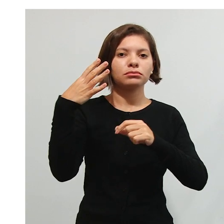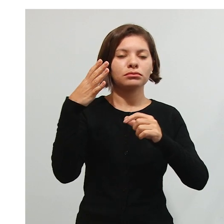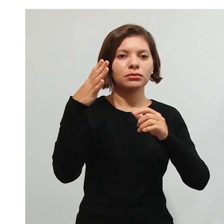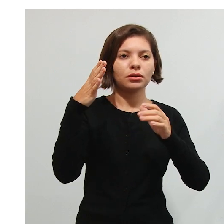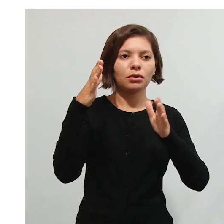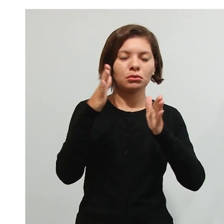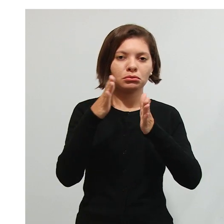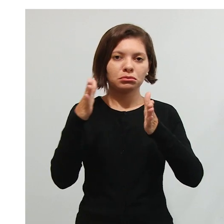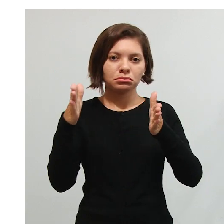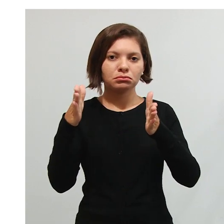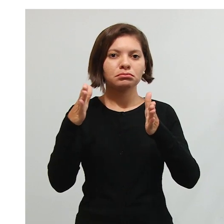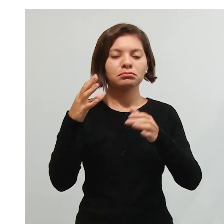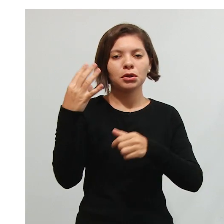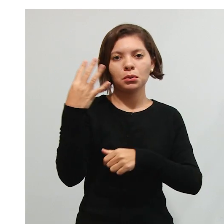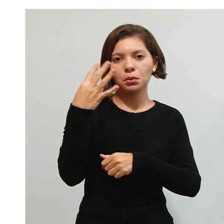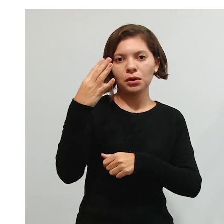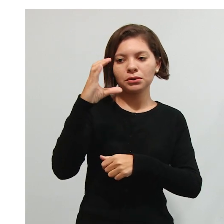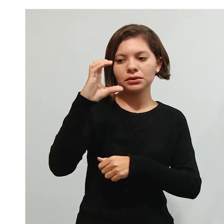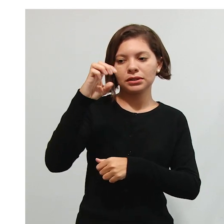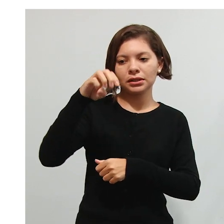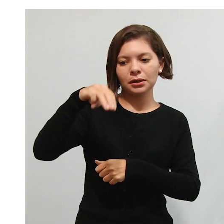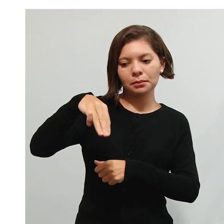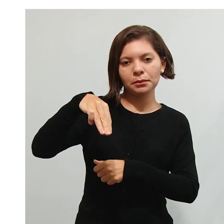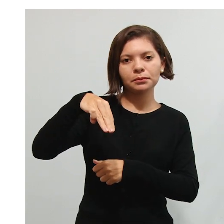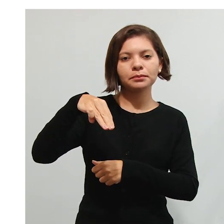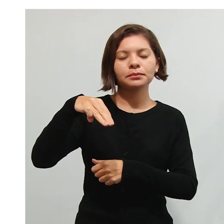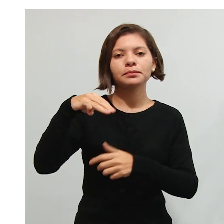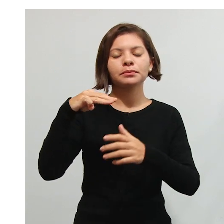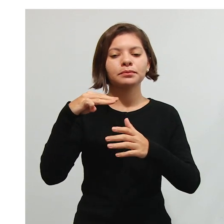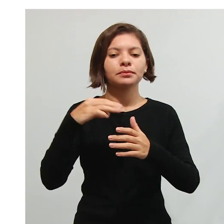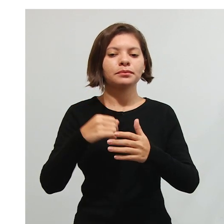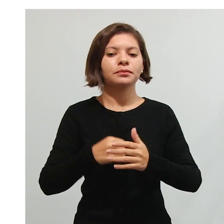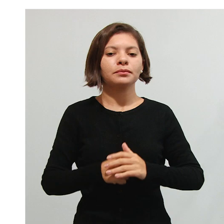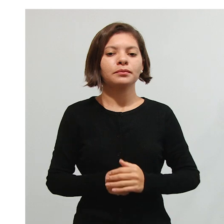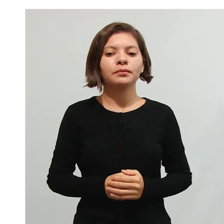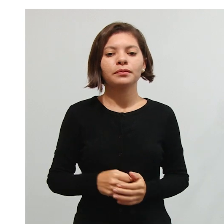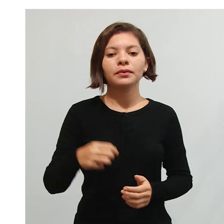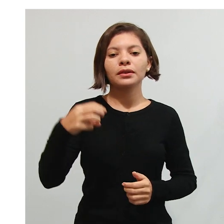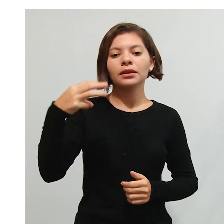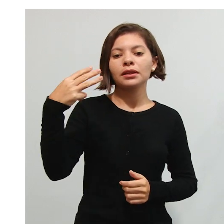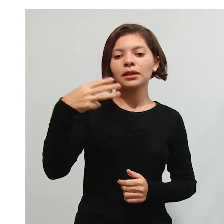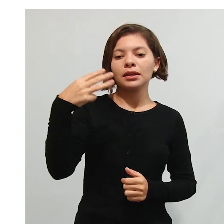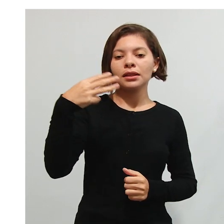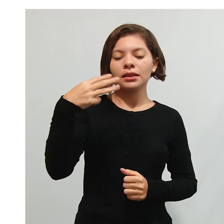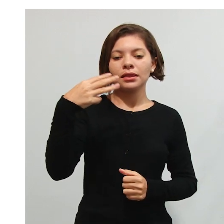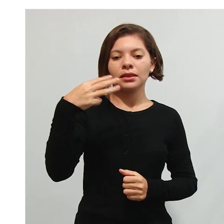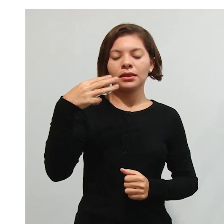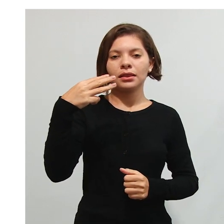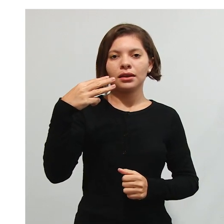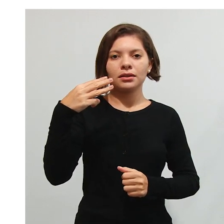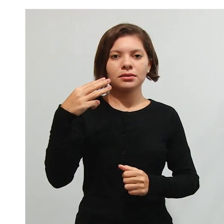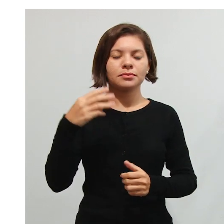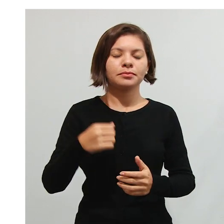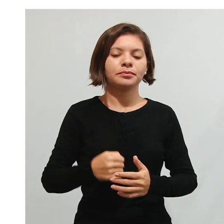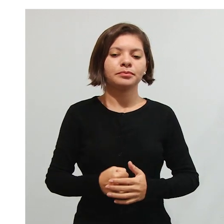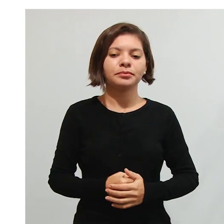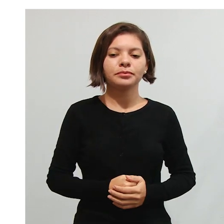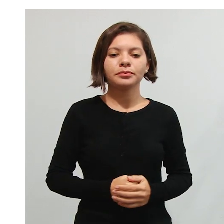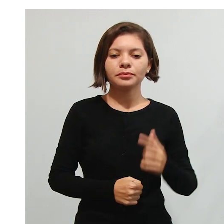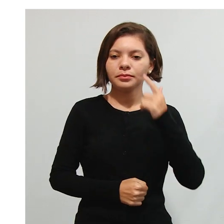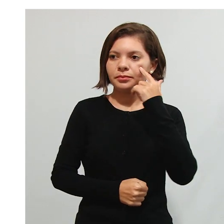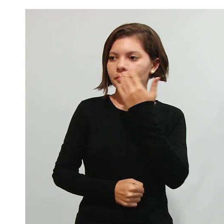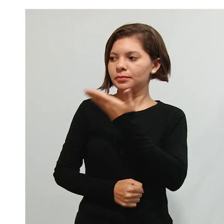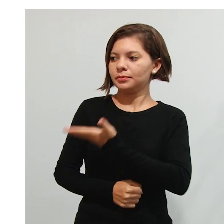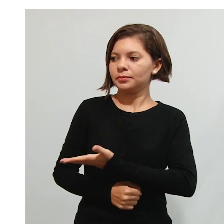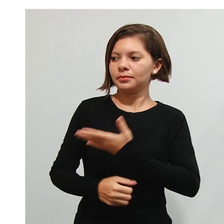4 cm eh margens devem ser observados espaços 3 cm para superiores e à esquerda e